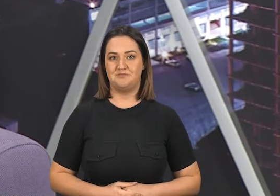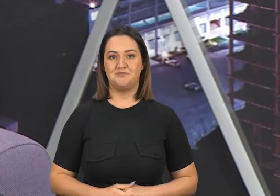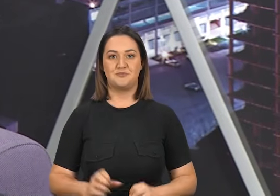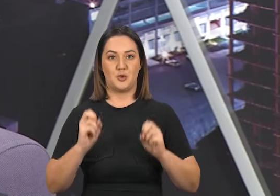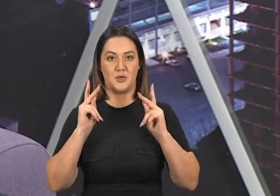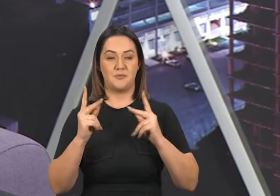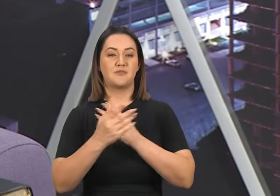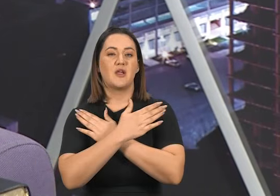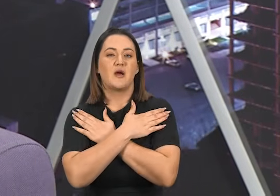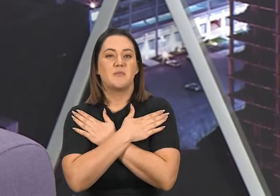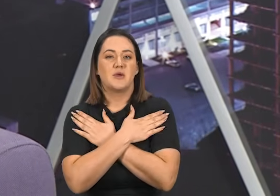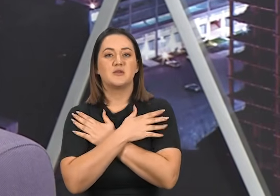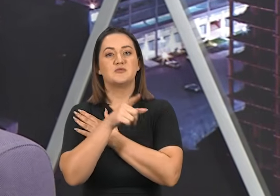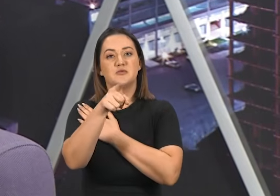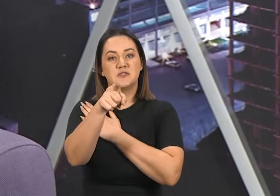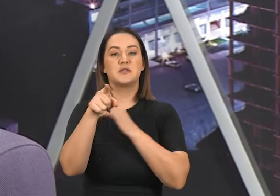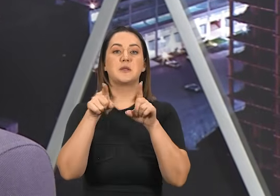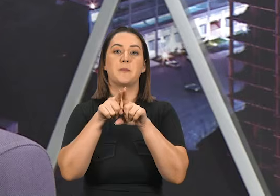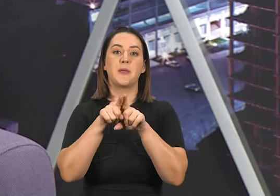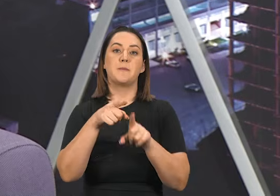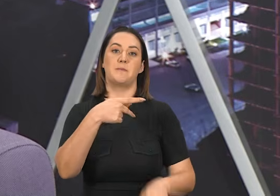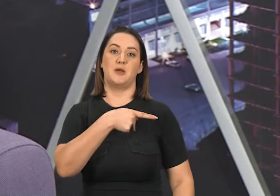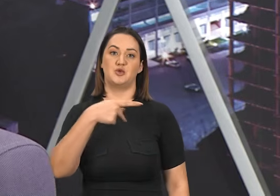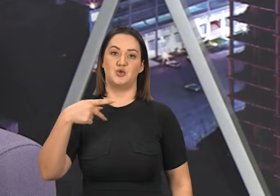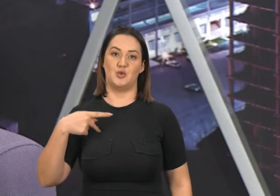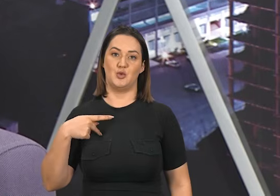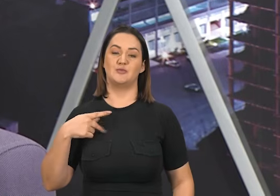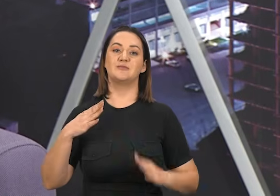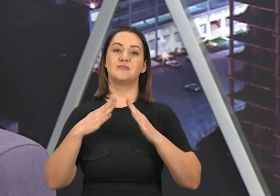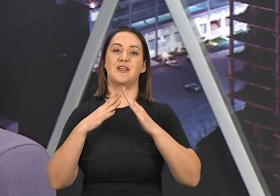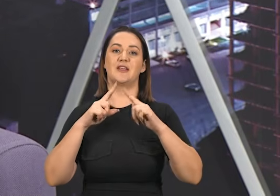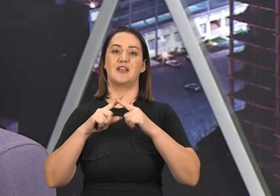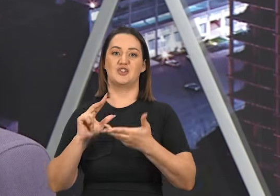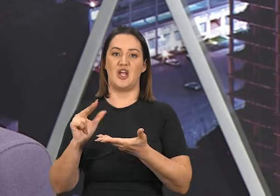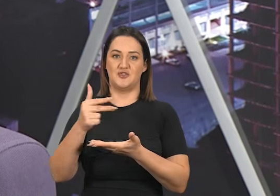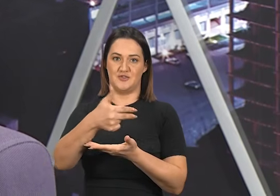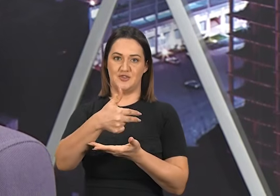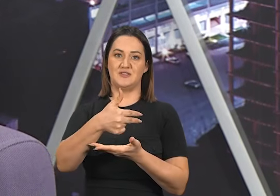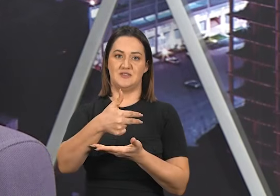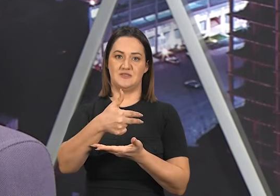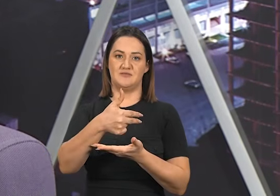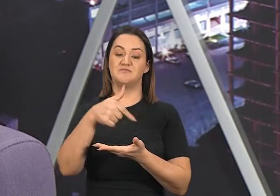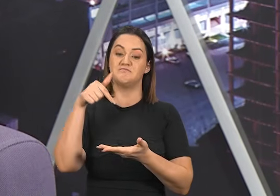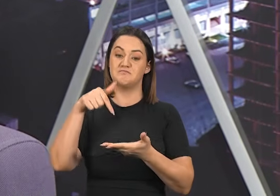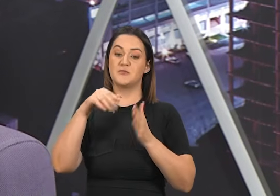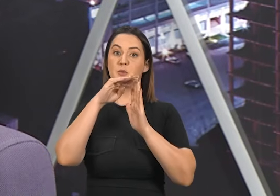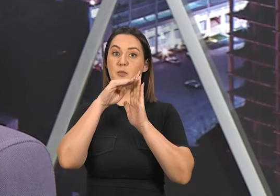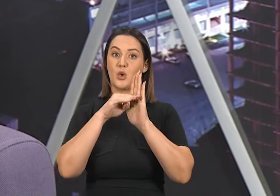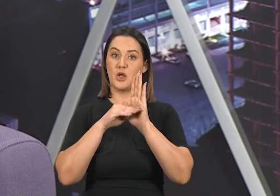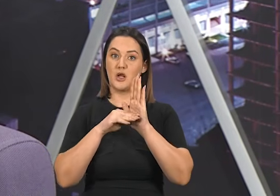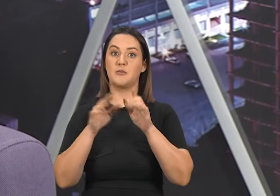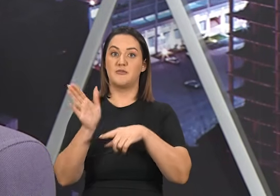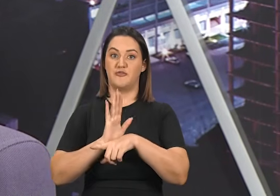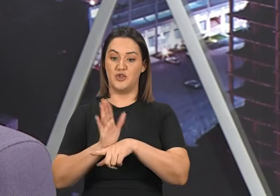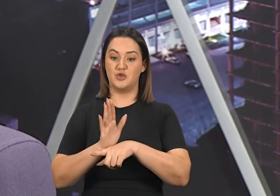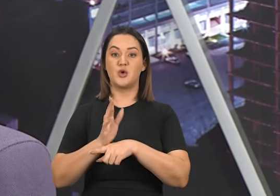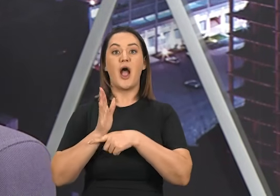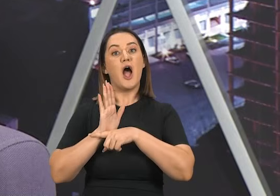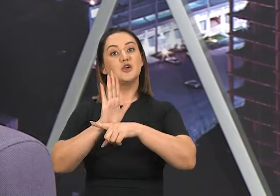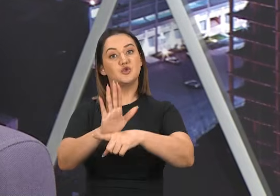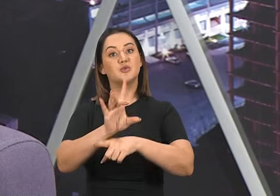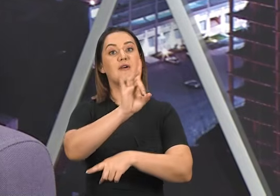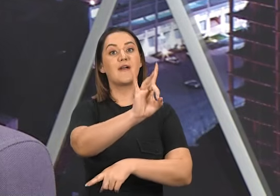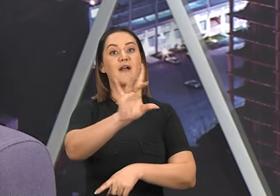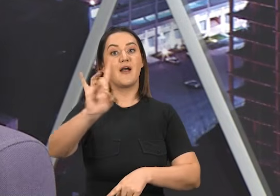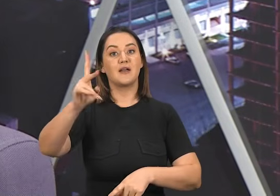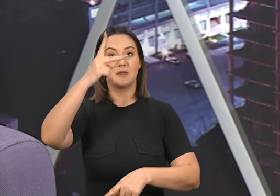Futuro, tá bom? Um abraço também para você, pastor da Igreja Adventista. Esse programa tem sido uma ajuda a